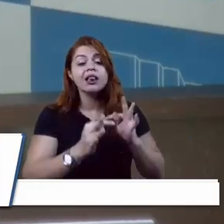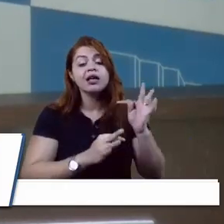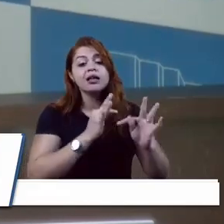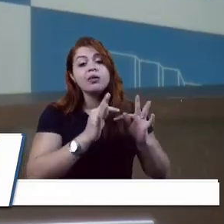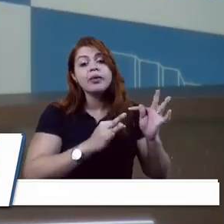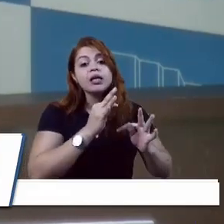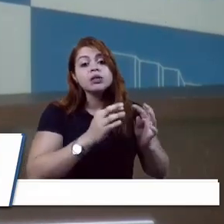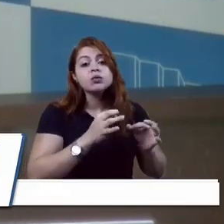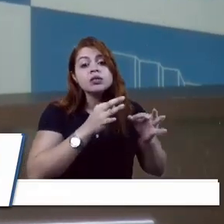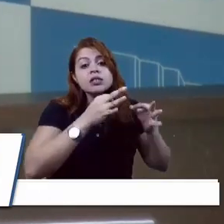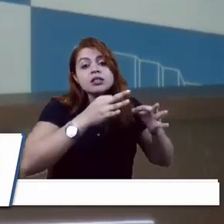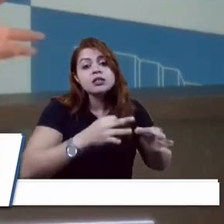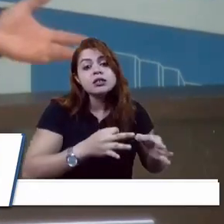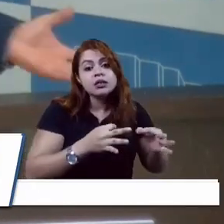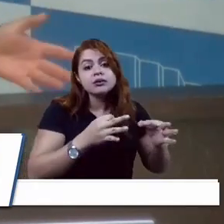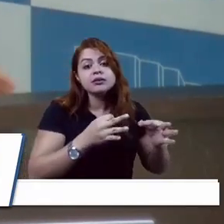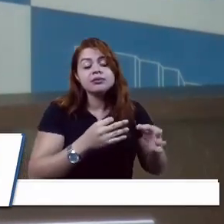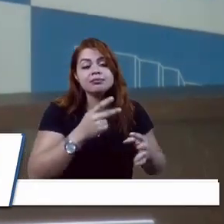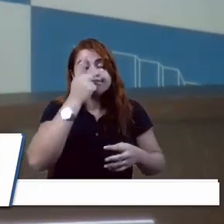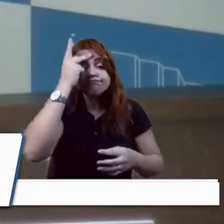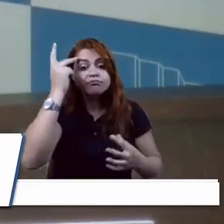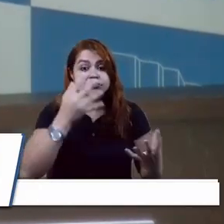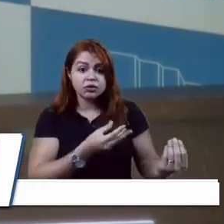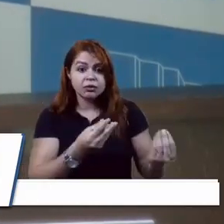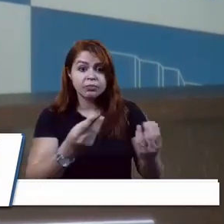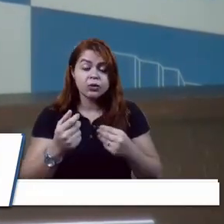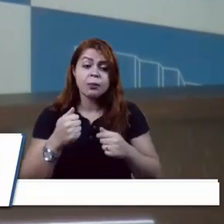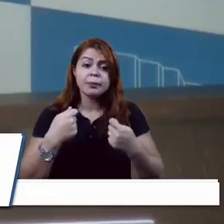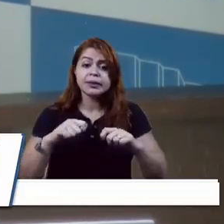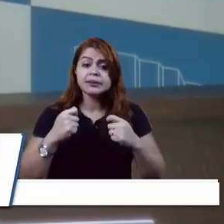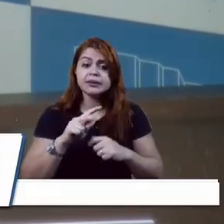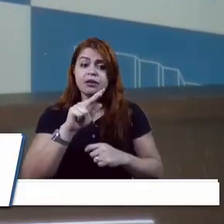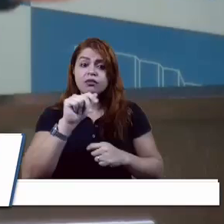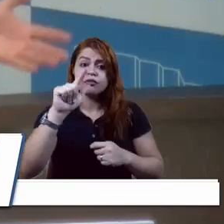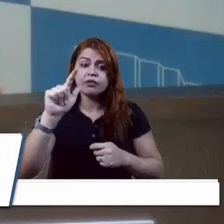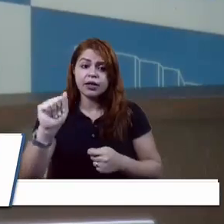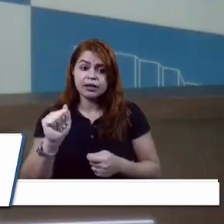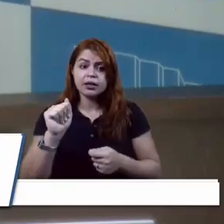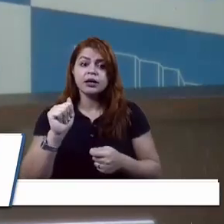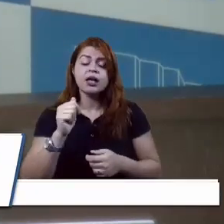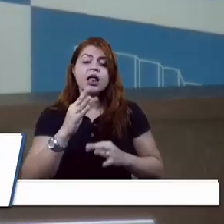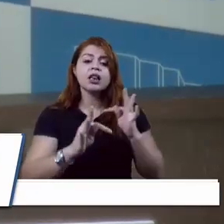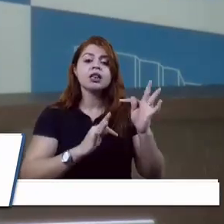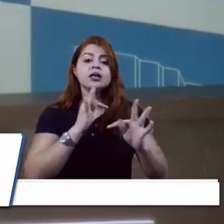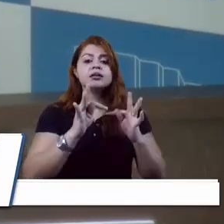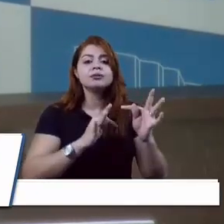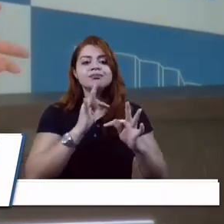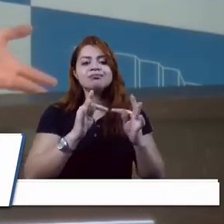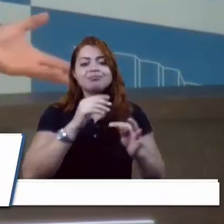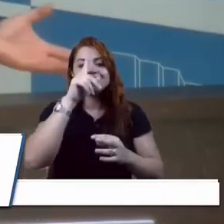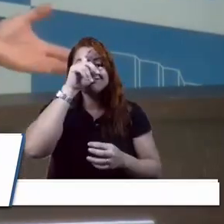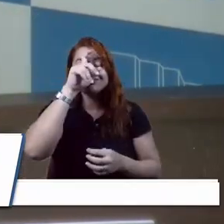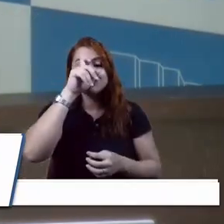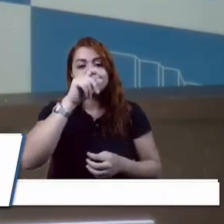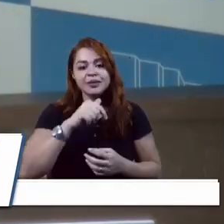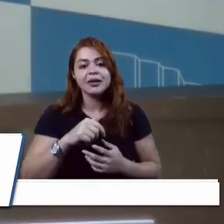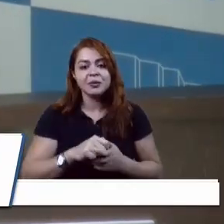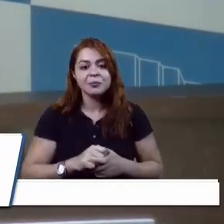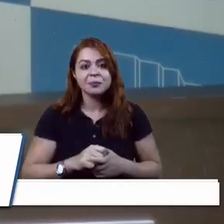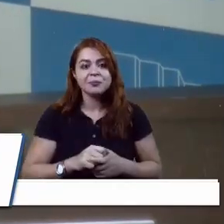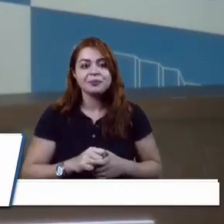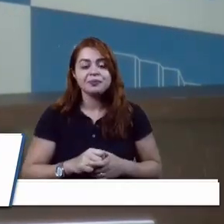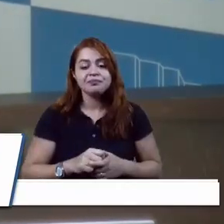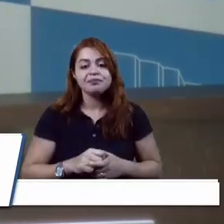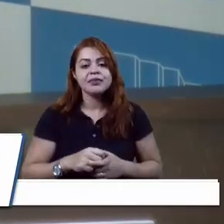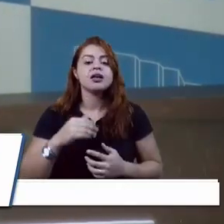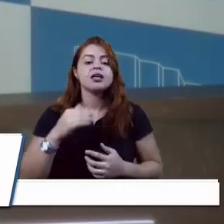pessoas que precisam de vaga, esse tratamento é feito na Santa Casa, eles querem vaga na Santa Casa. E a gente sabe que a estrutura não